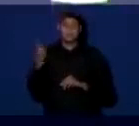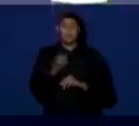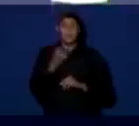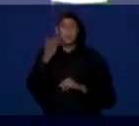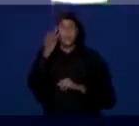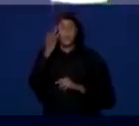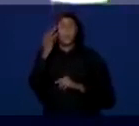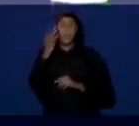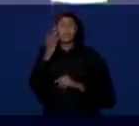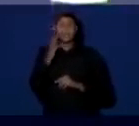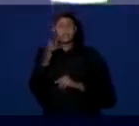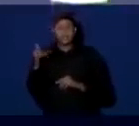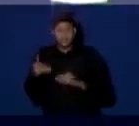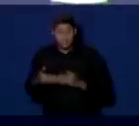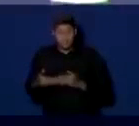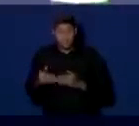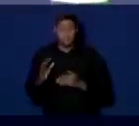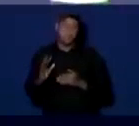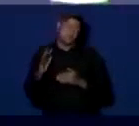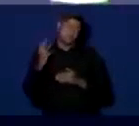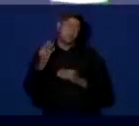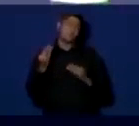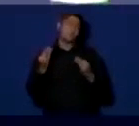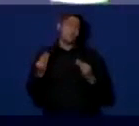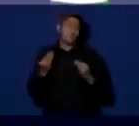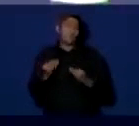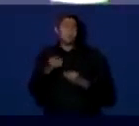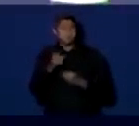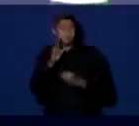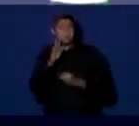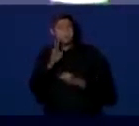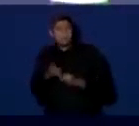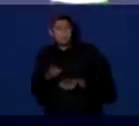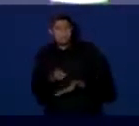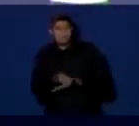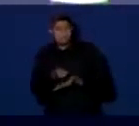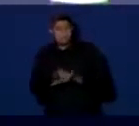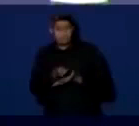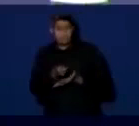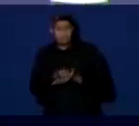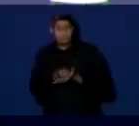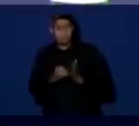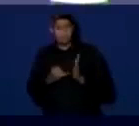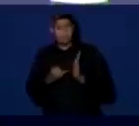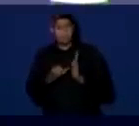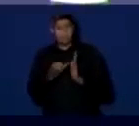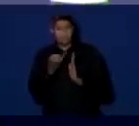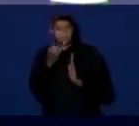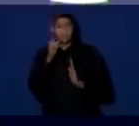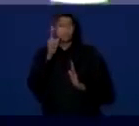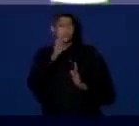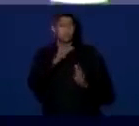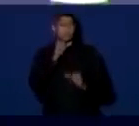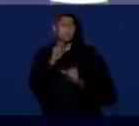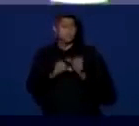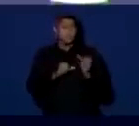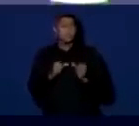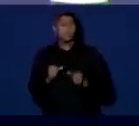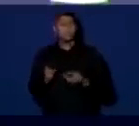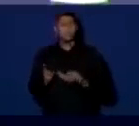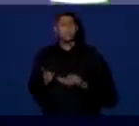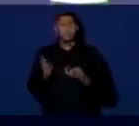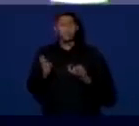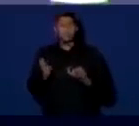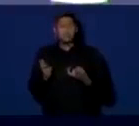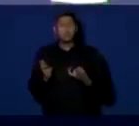ainda acha que vai acontecer. Então, como é que você está vendo essa pressão inflacionária americana, a mudança nos juros,